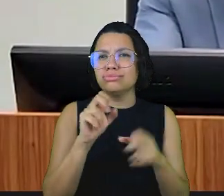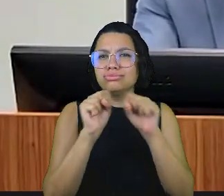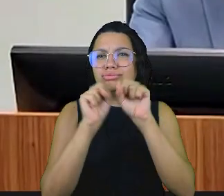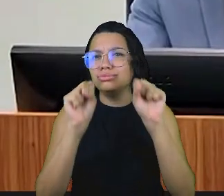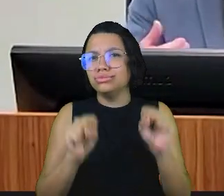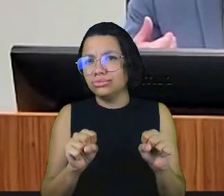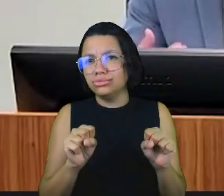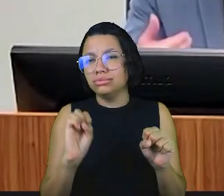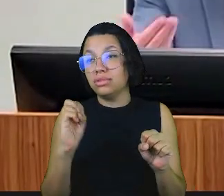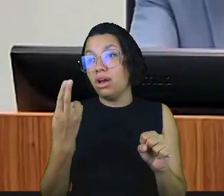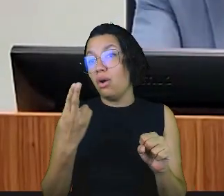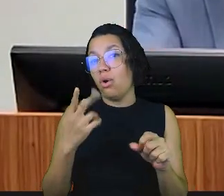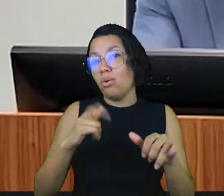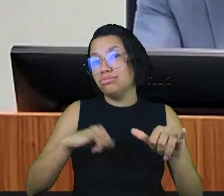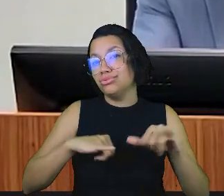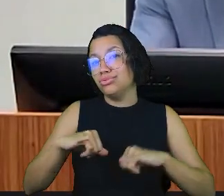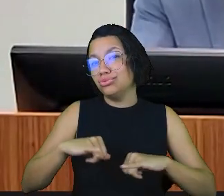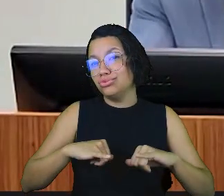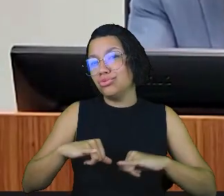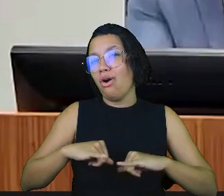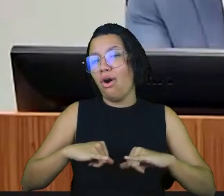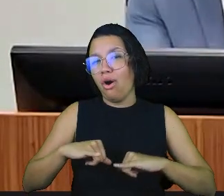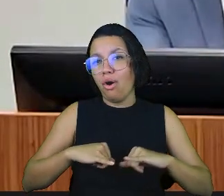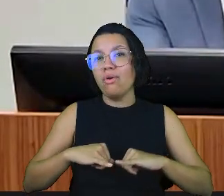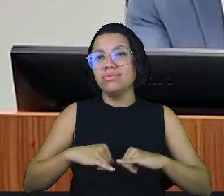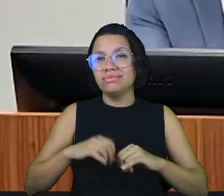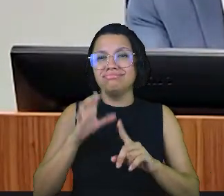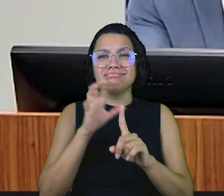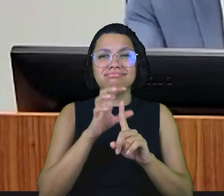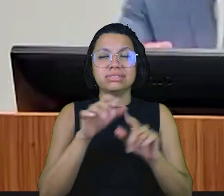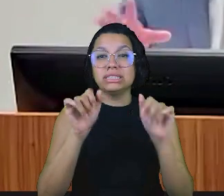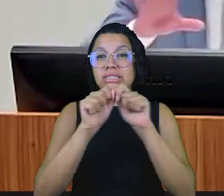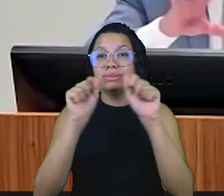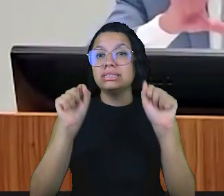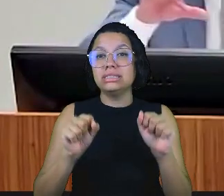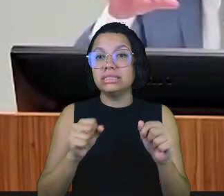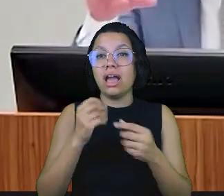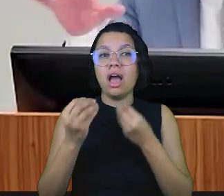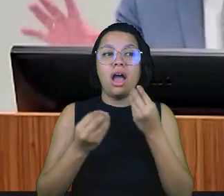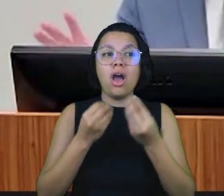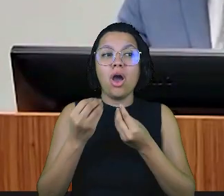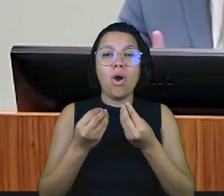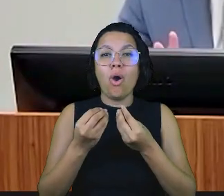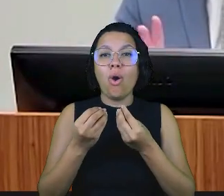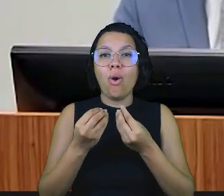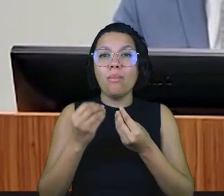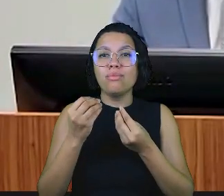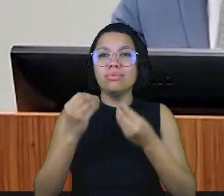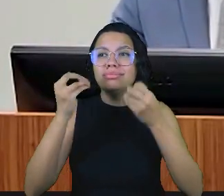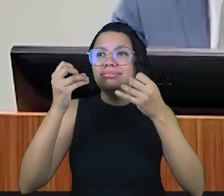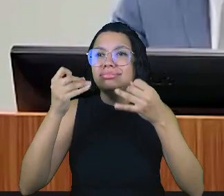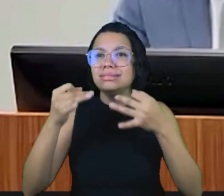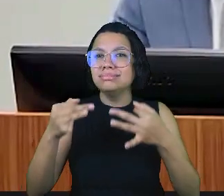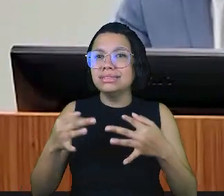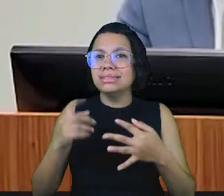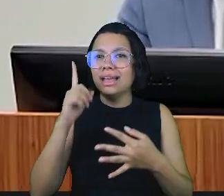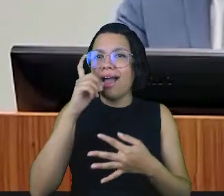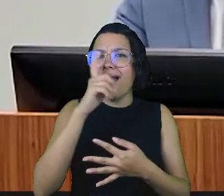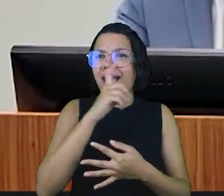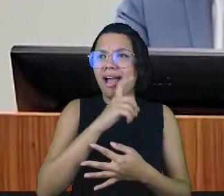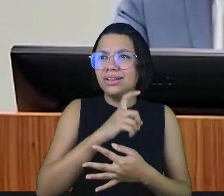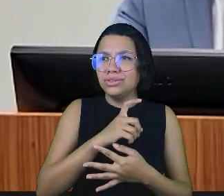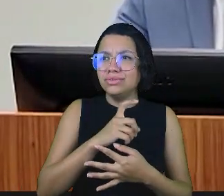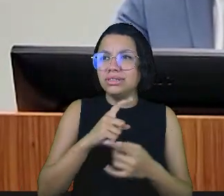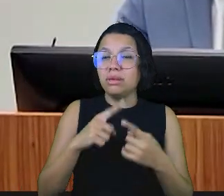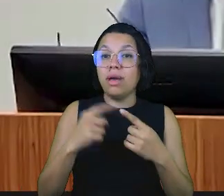efeitos do sistema. É difícil explicar como é que as coisas operam, né? Mas o quadro geral, sinteticamente, me